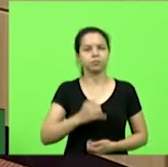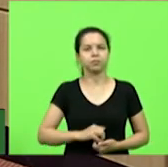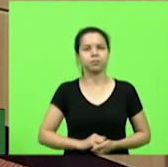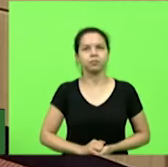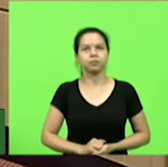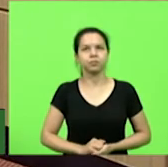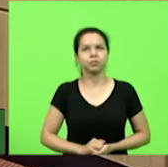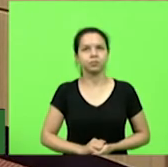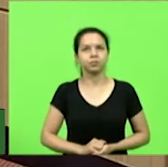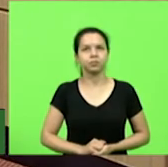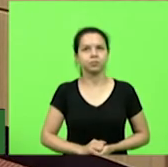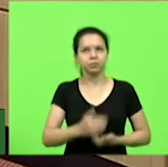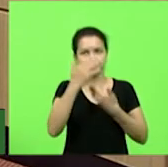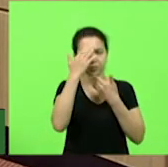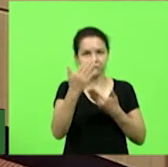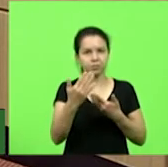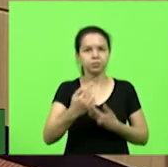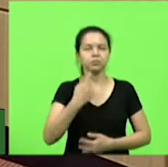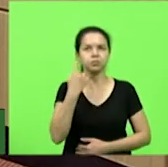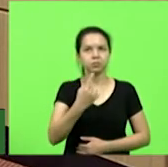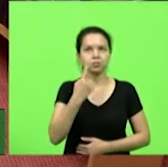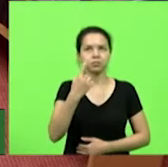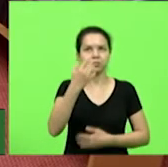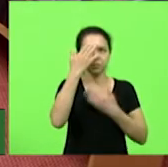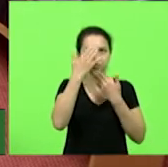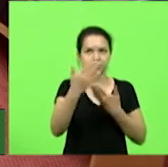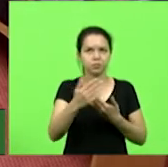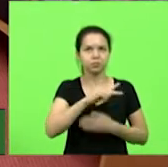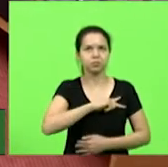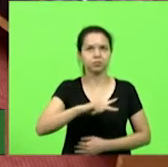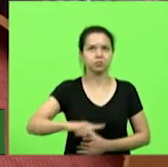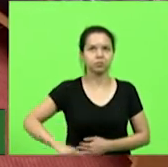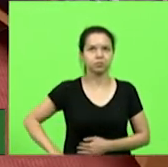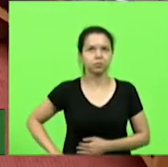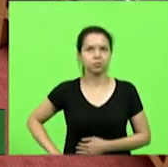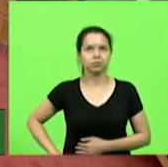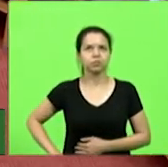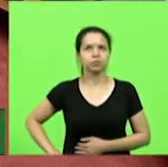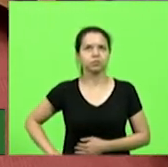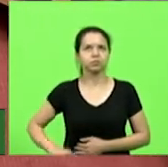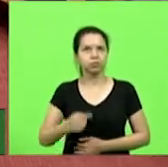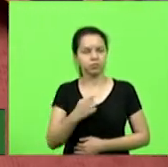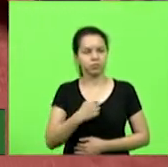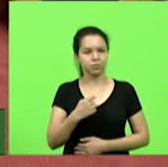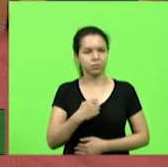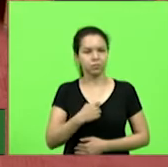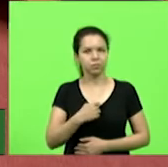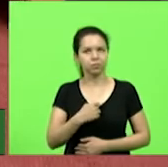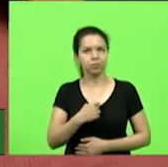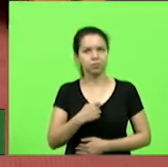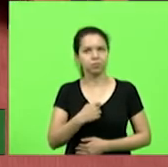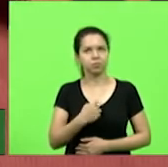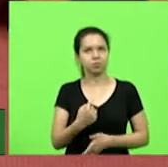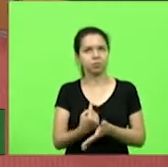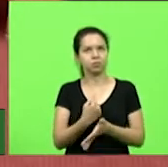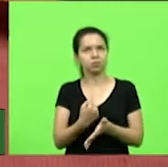Obrigado, deputado. Obrigado, presidente. Eu fico me perguntando se realmente